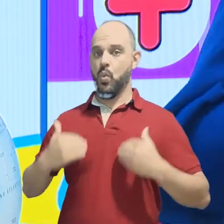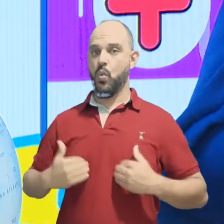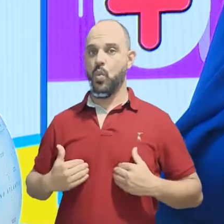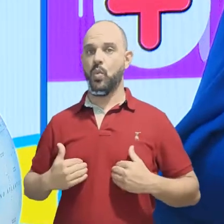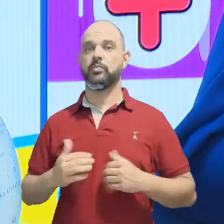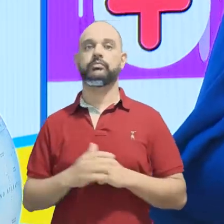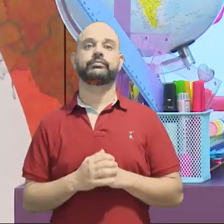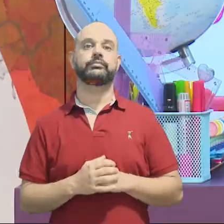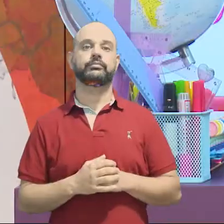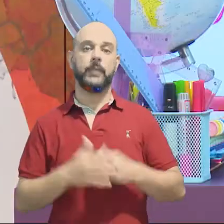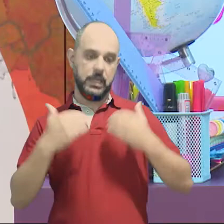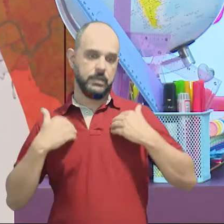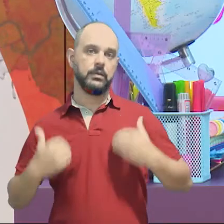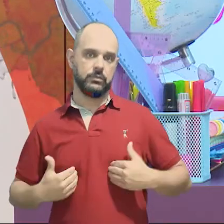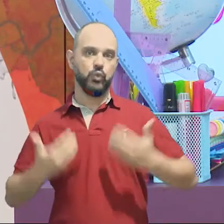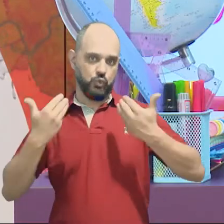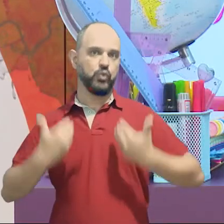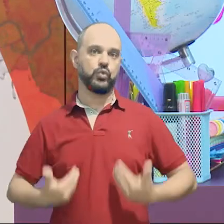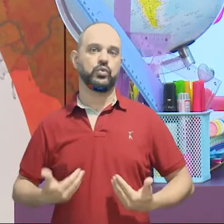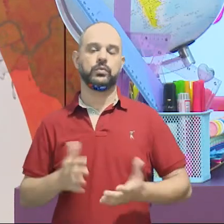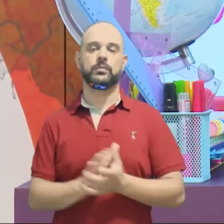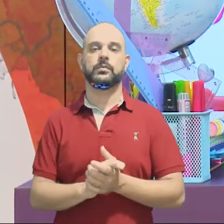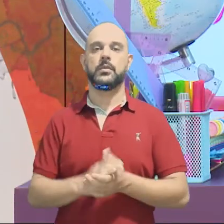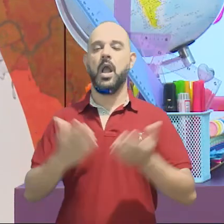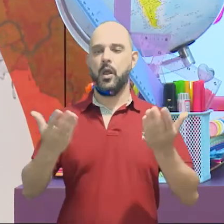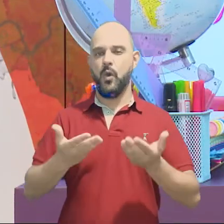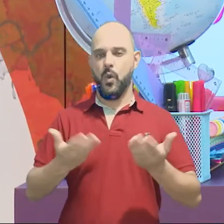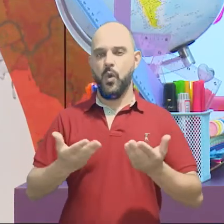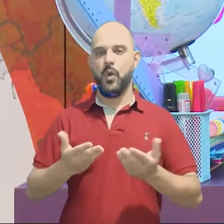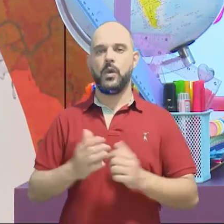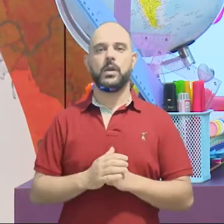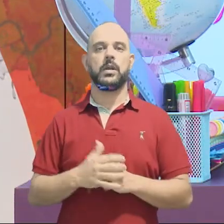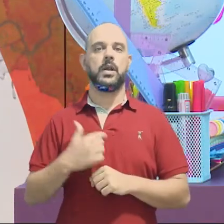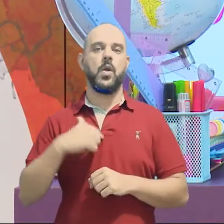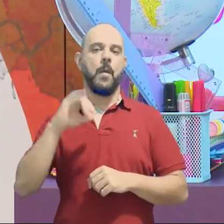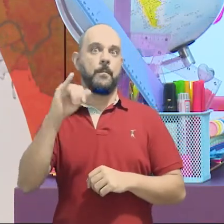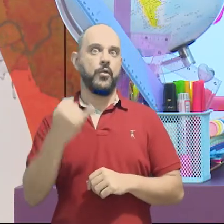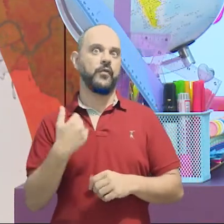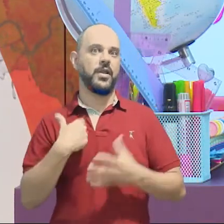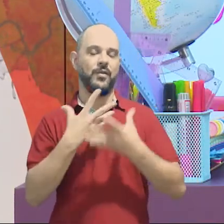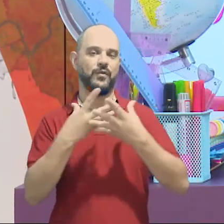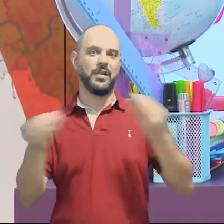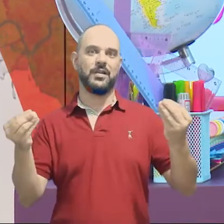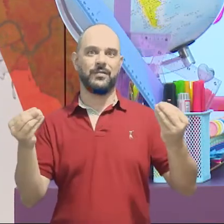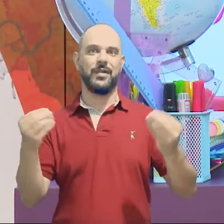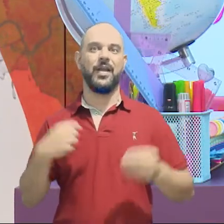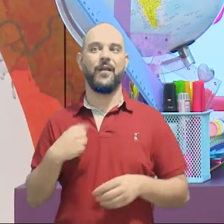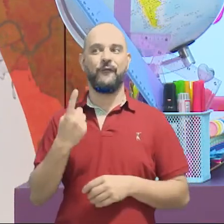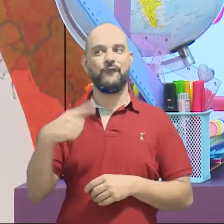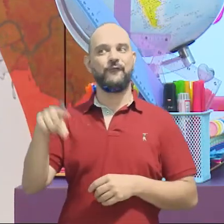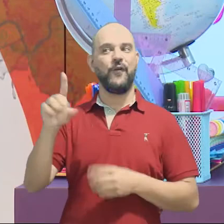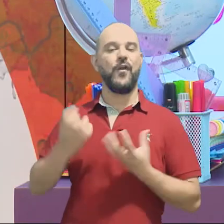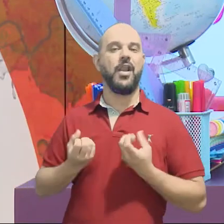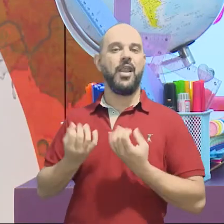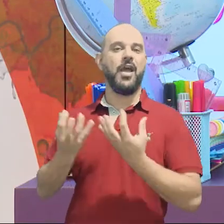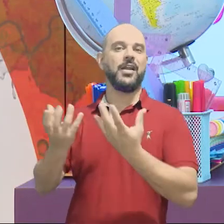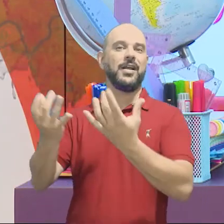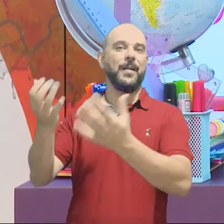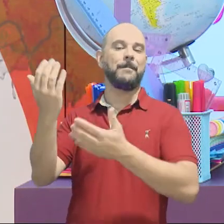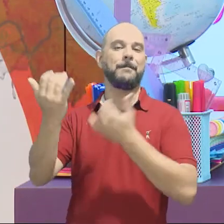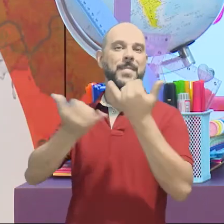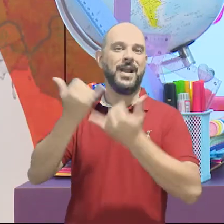aqui dentro, né? Agora, deixa eu aproveitar que eu sarei e vou lá no jardim brincar com o